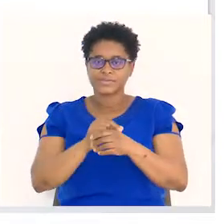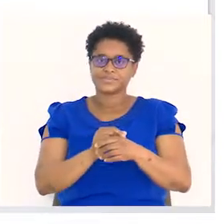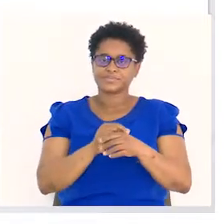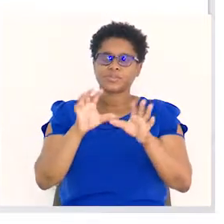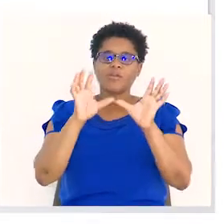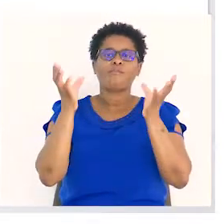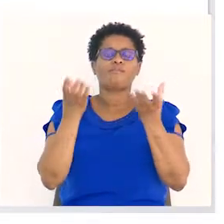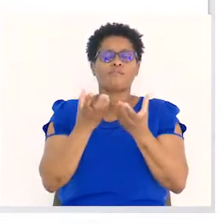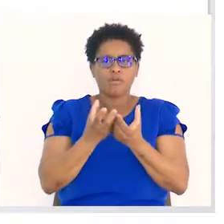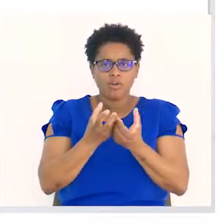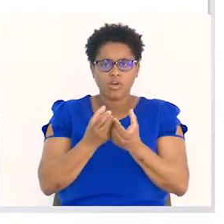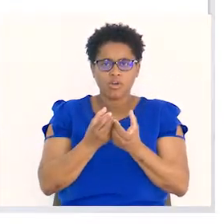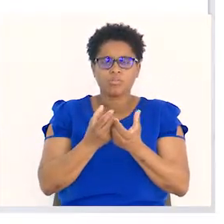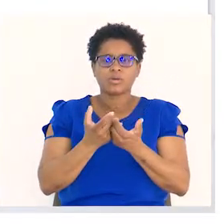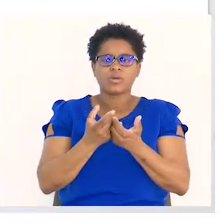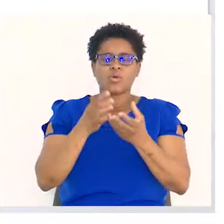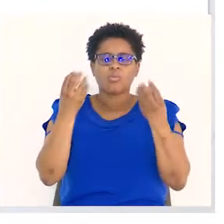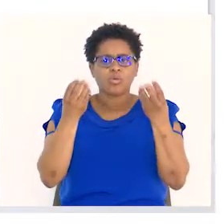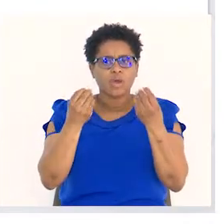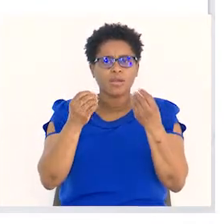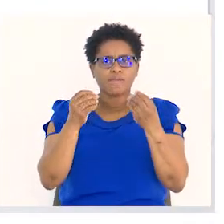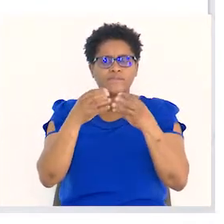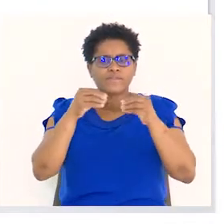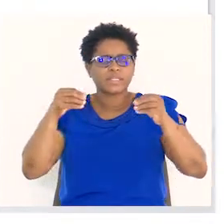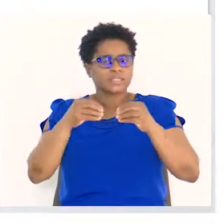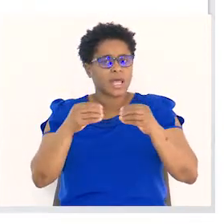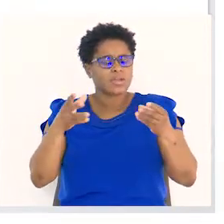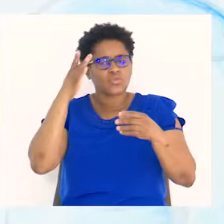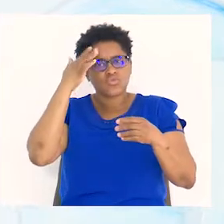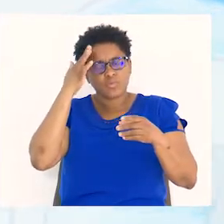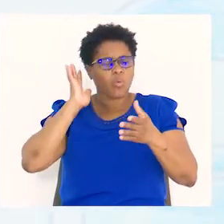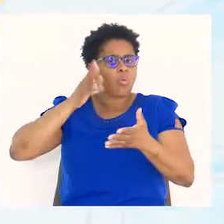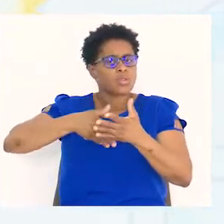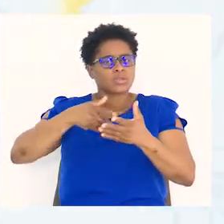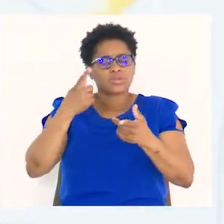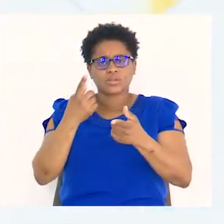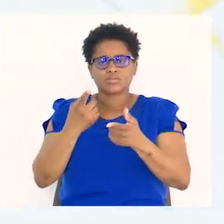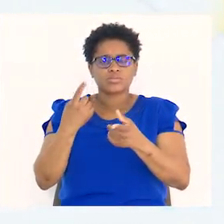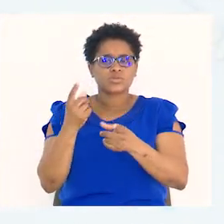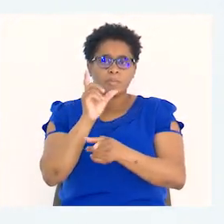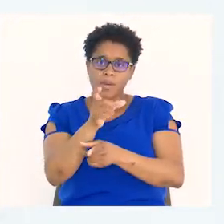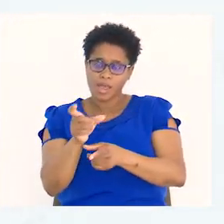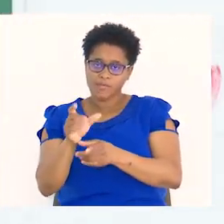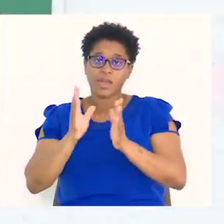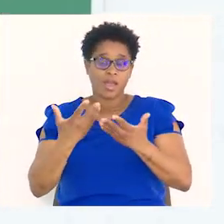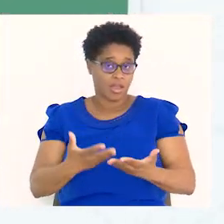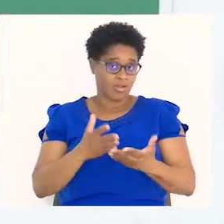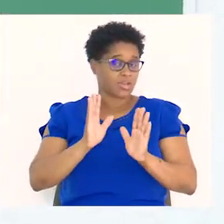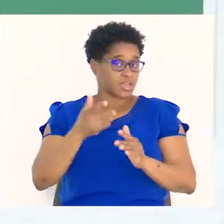formam o plural flexionando em número o último elemento. Agora já tens um exemplo